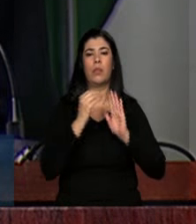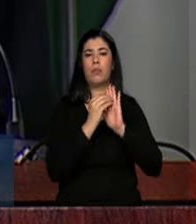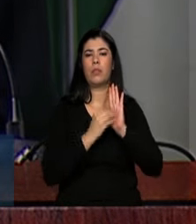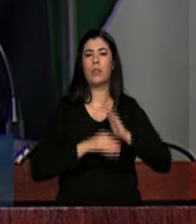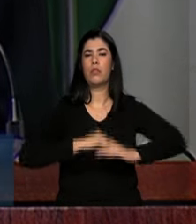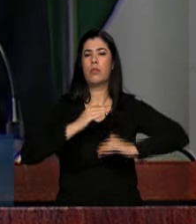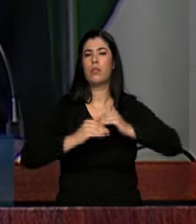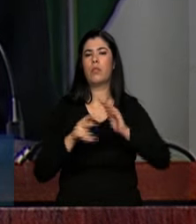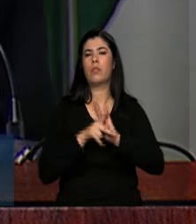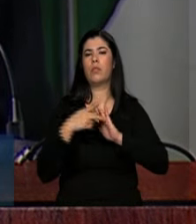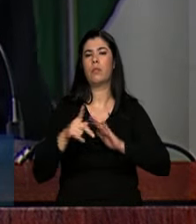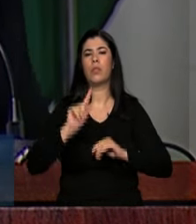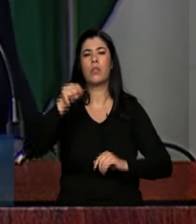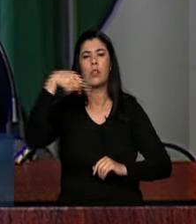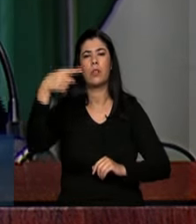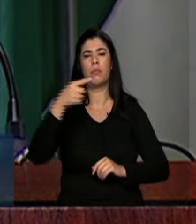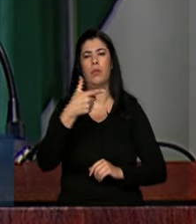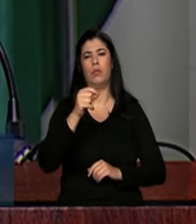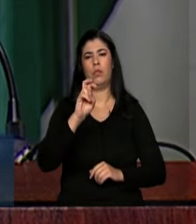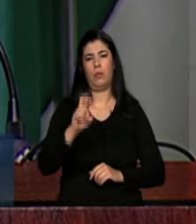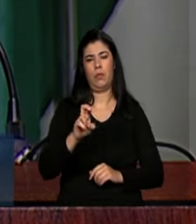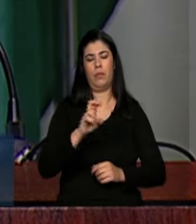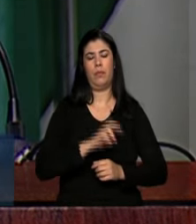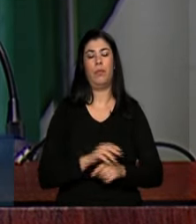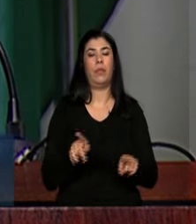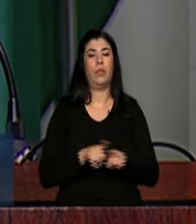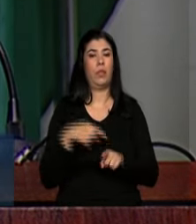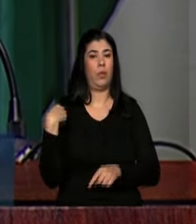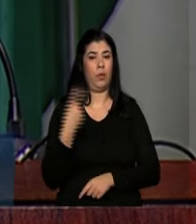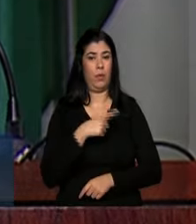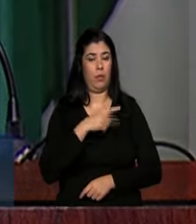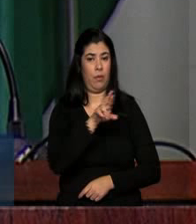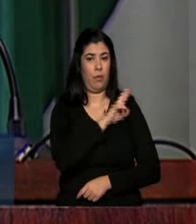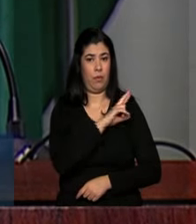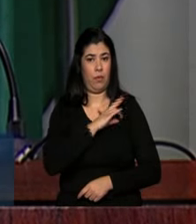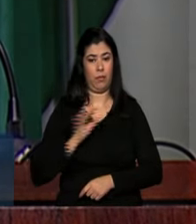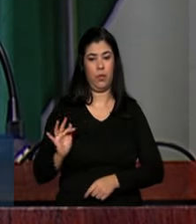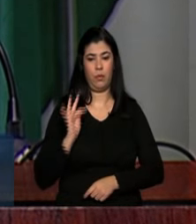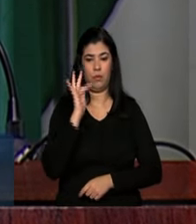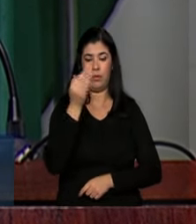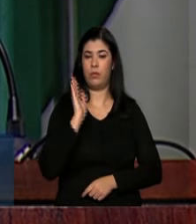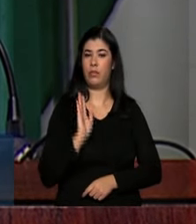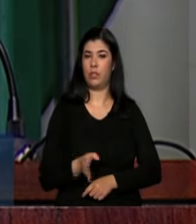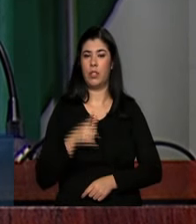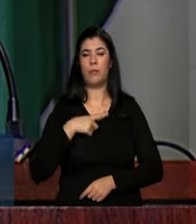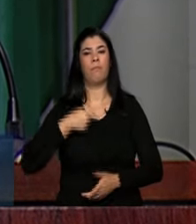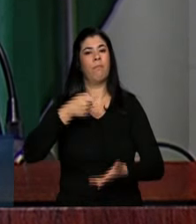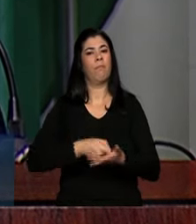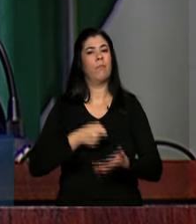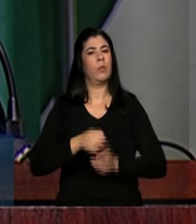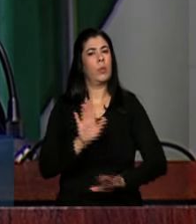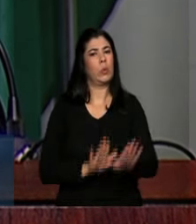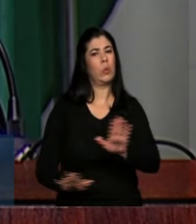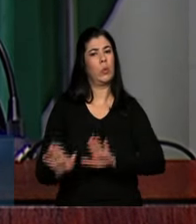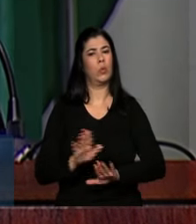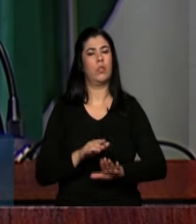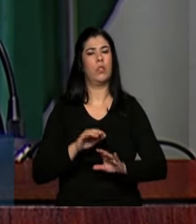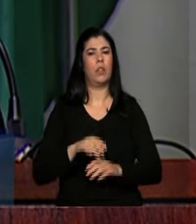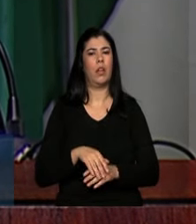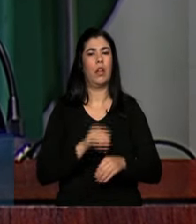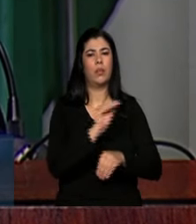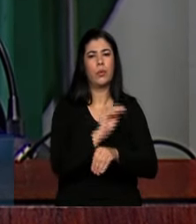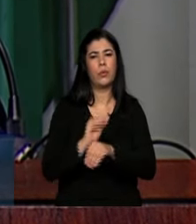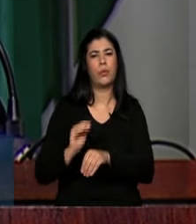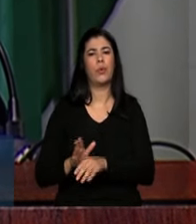do Desenvolvimento pós-2015. Nosso compromisso com o futuro exige especial cuidado com o meio ambiente,